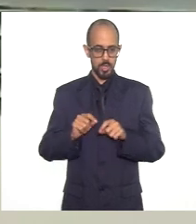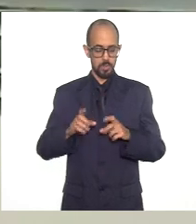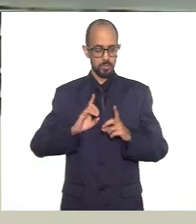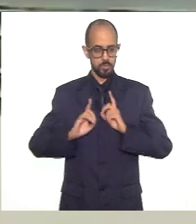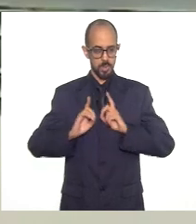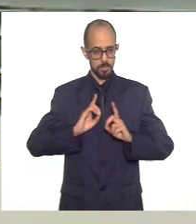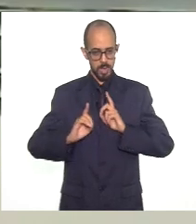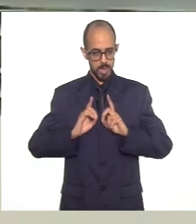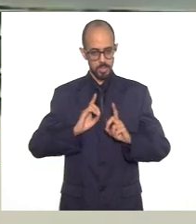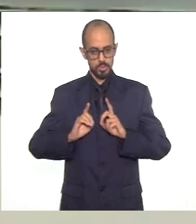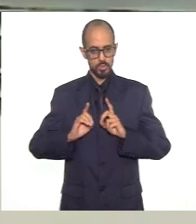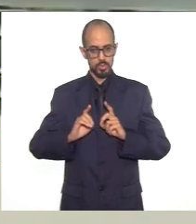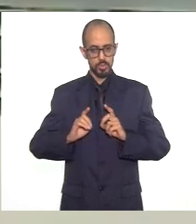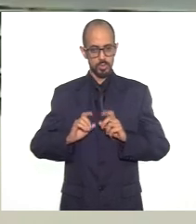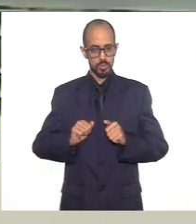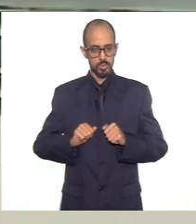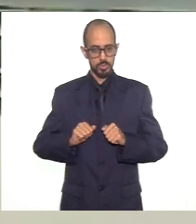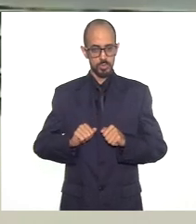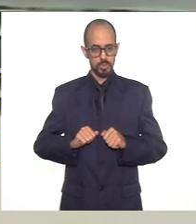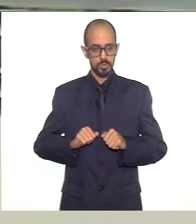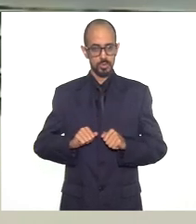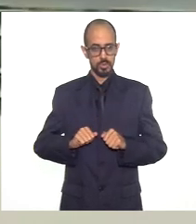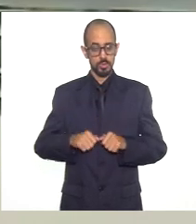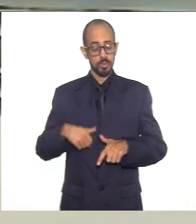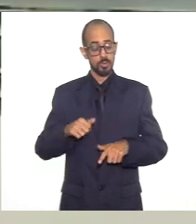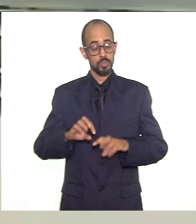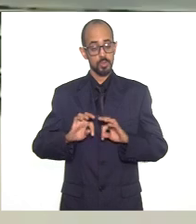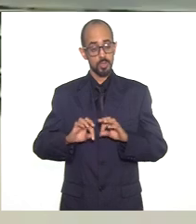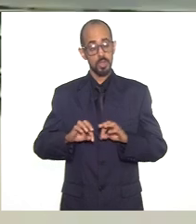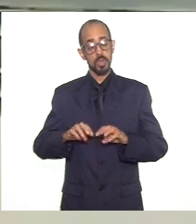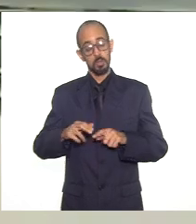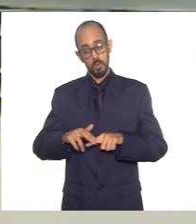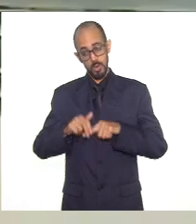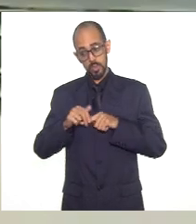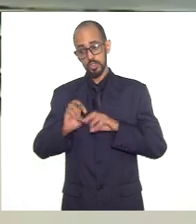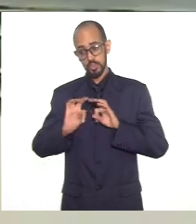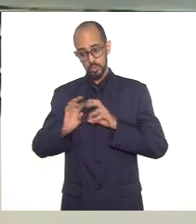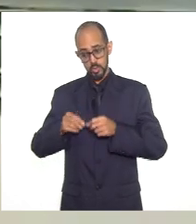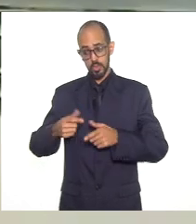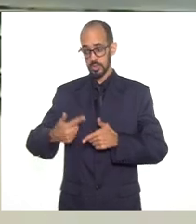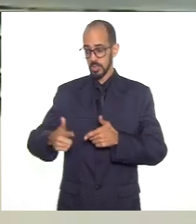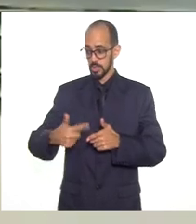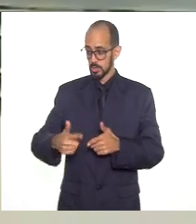né? Até por causa de todos esses jabutis que foram incluídos